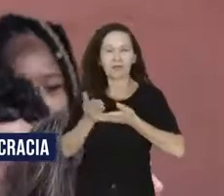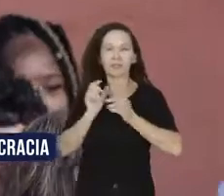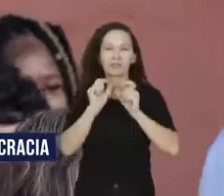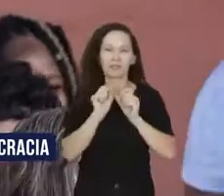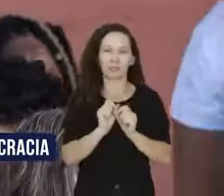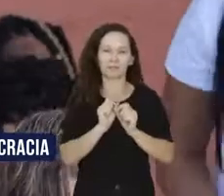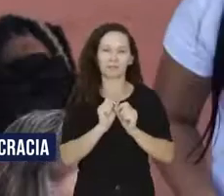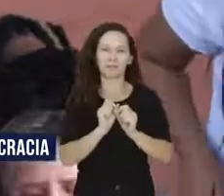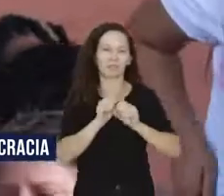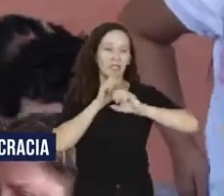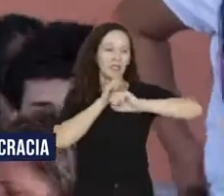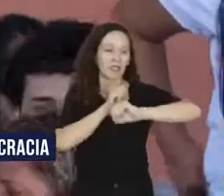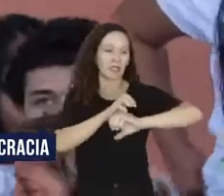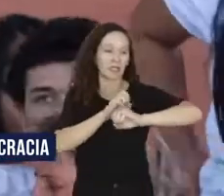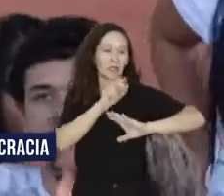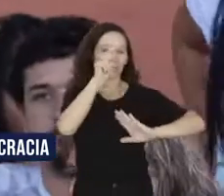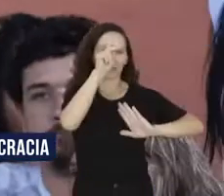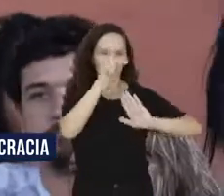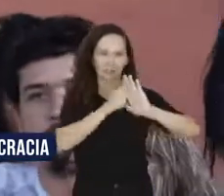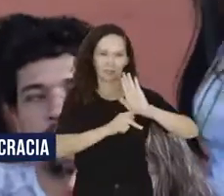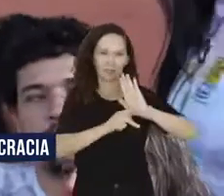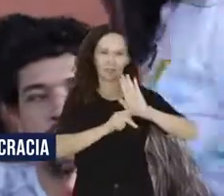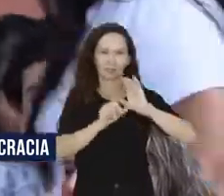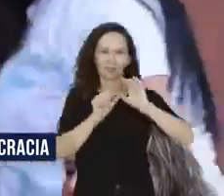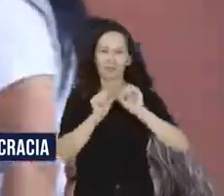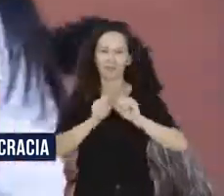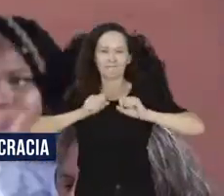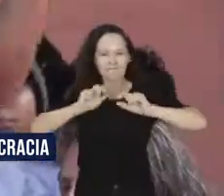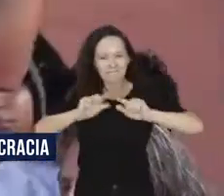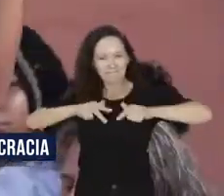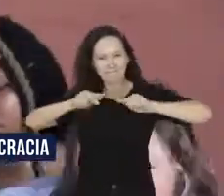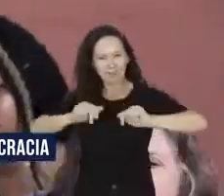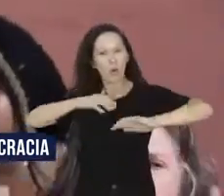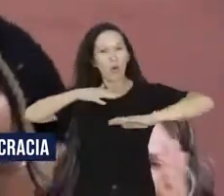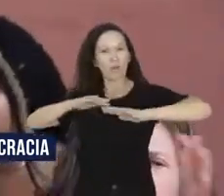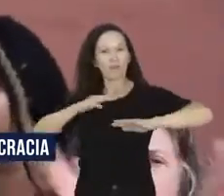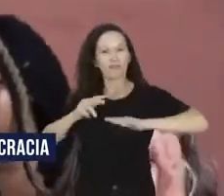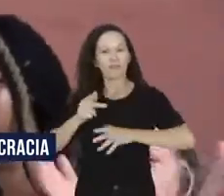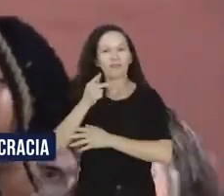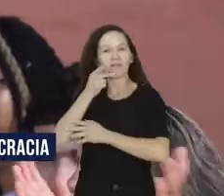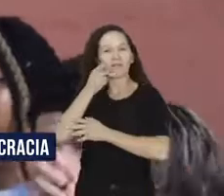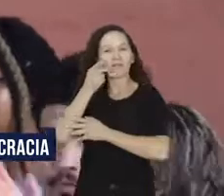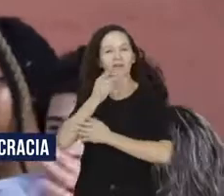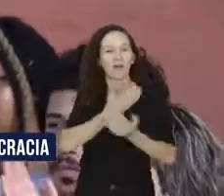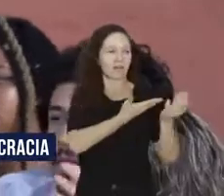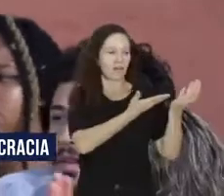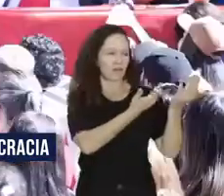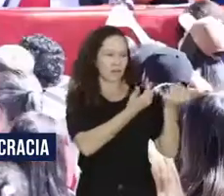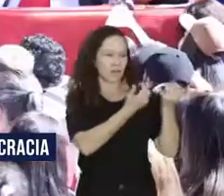do projeto SPVV e militante do movimento Fala Jovem. Salva de palmas para Fernanda, gente.